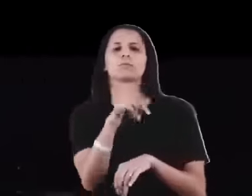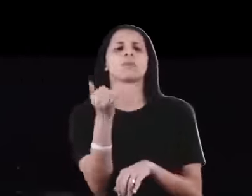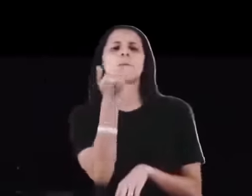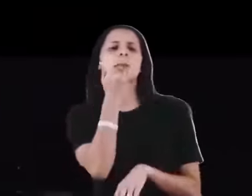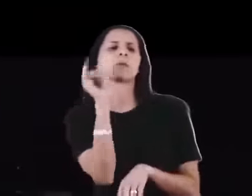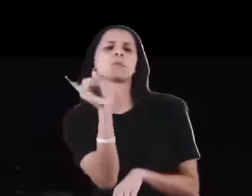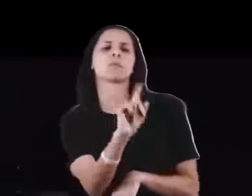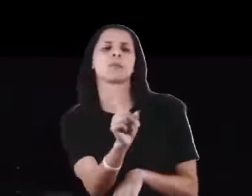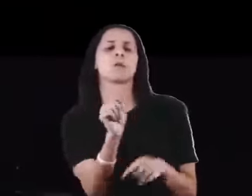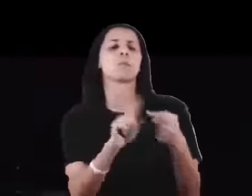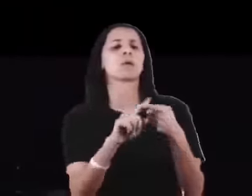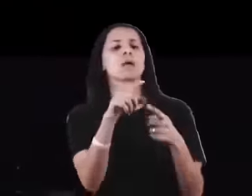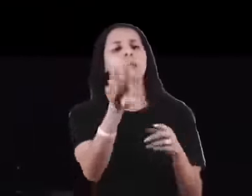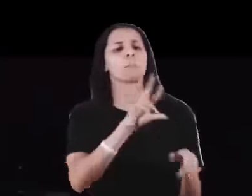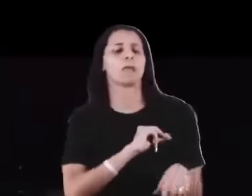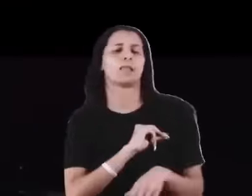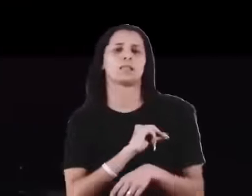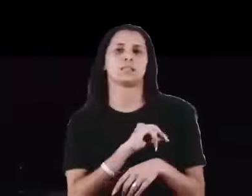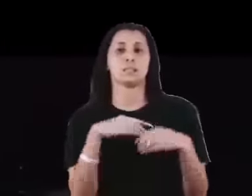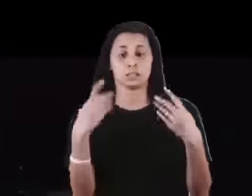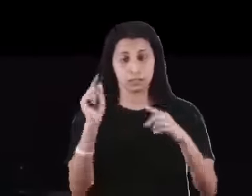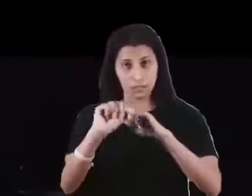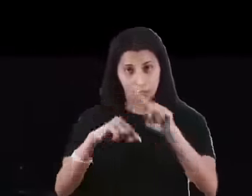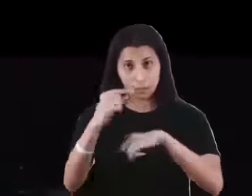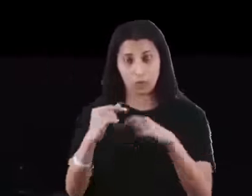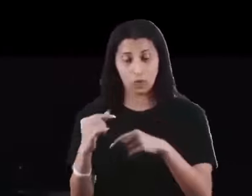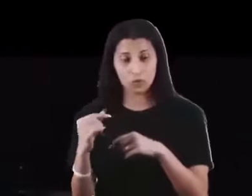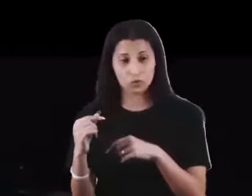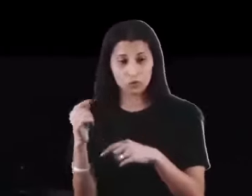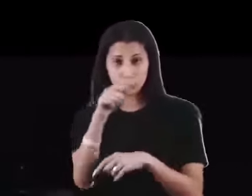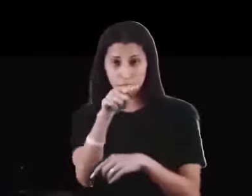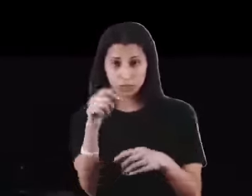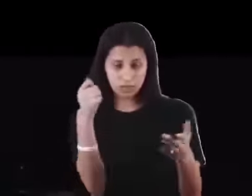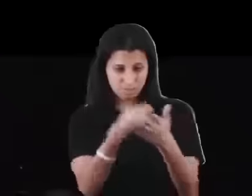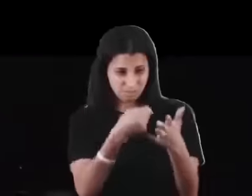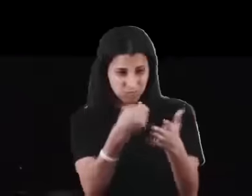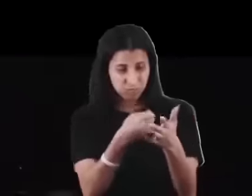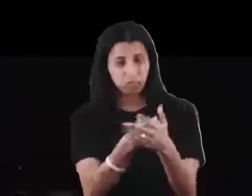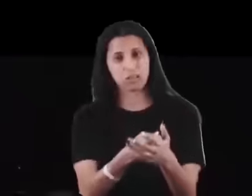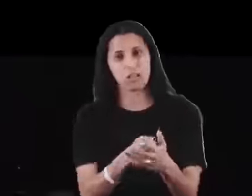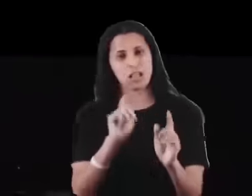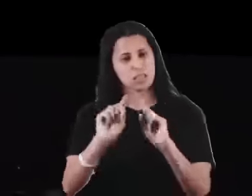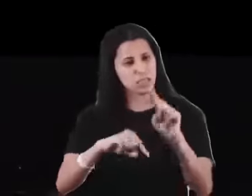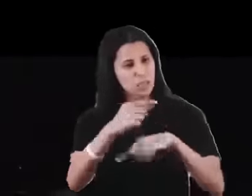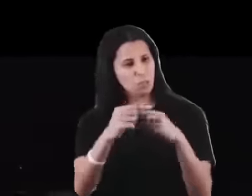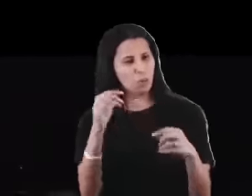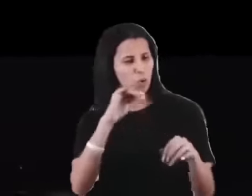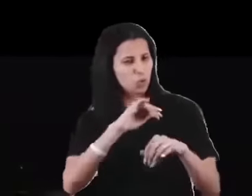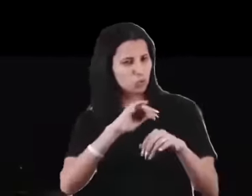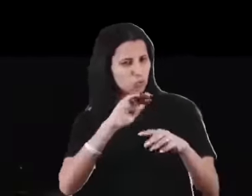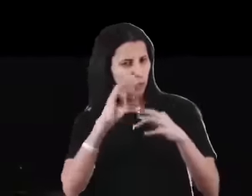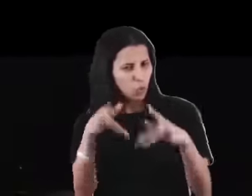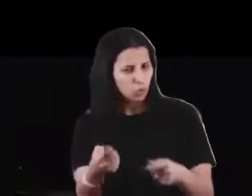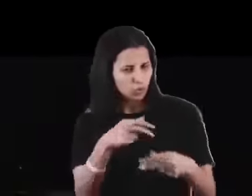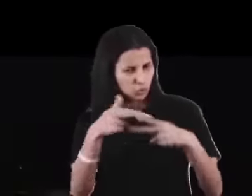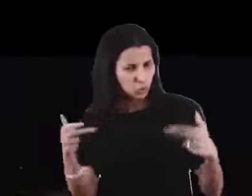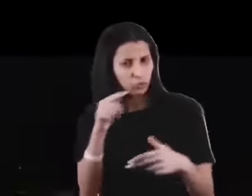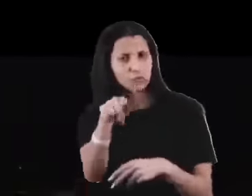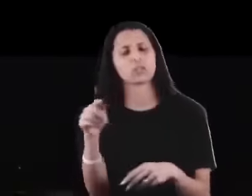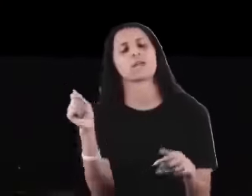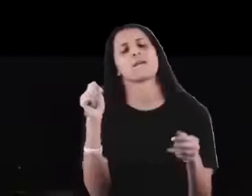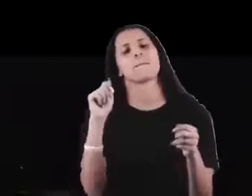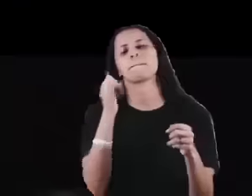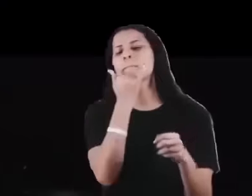e depois bota a vitimização não depois de tudo que você passou você tá nessa situação por causa disso que ele te fez